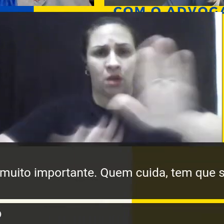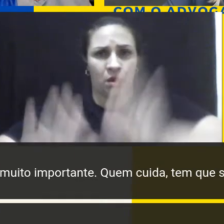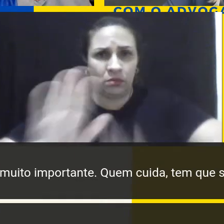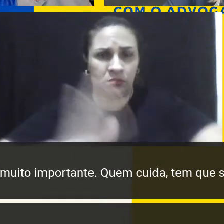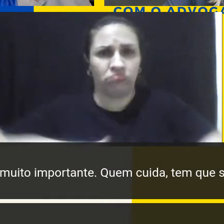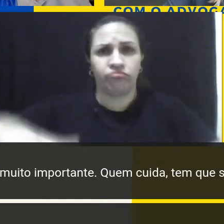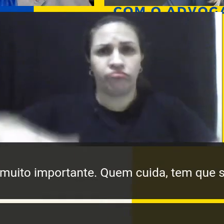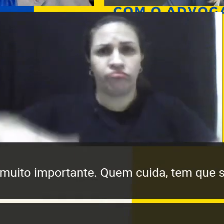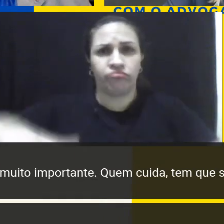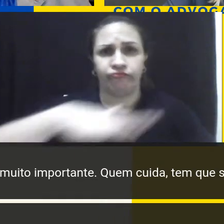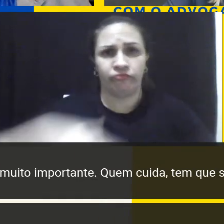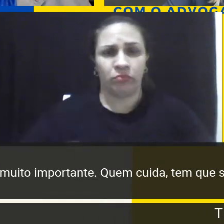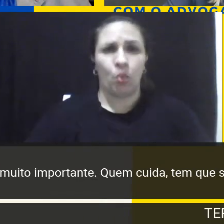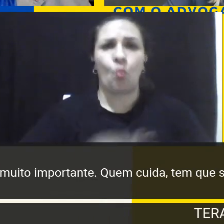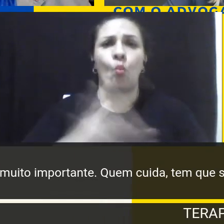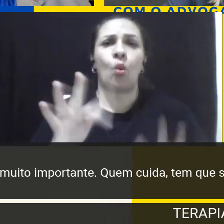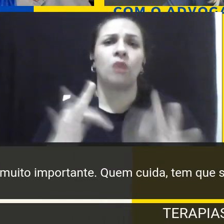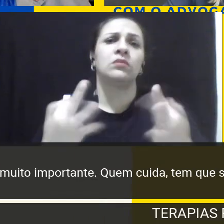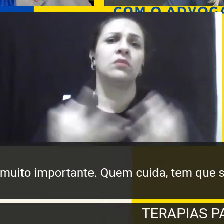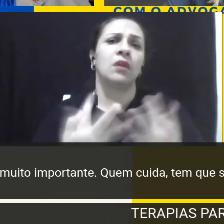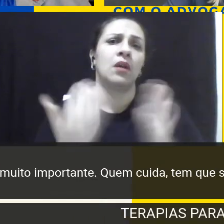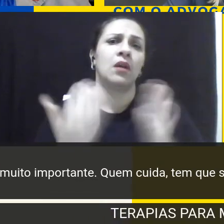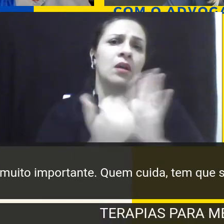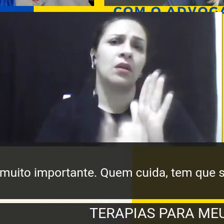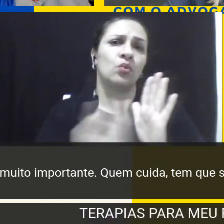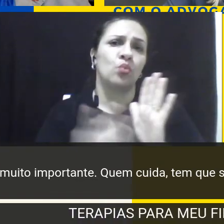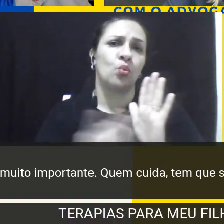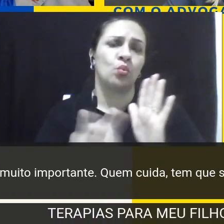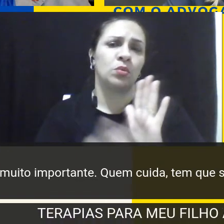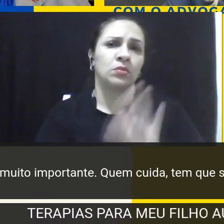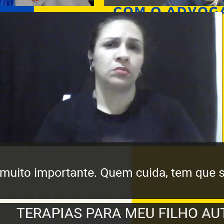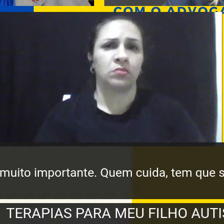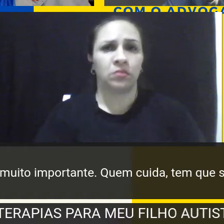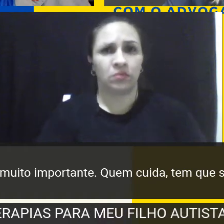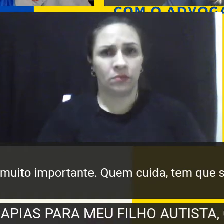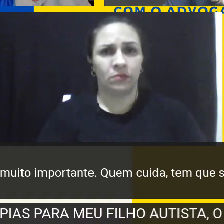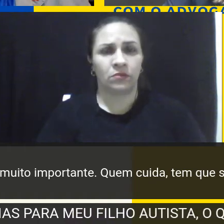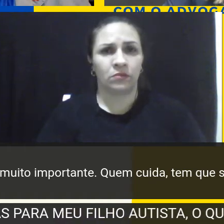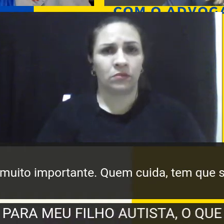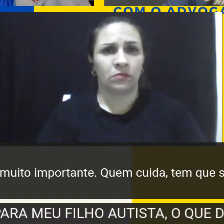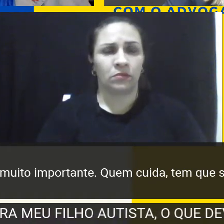importante. Quantas famílias tem nesse programa, nesses dois programas?